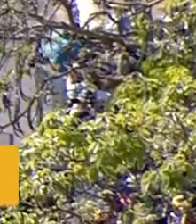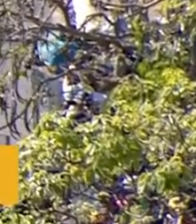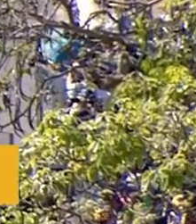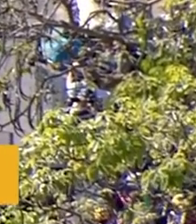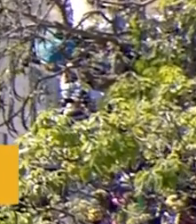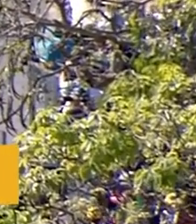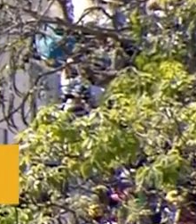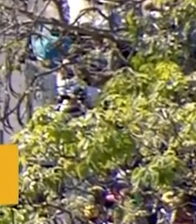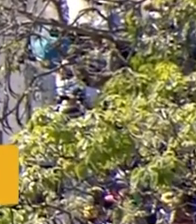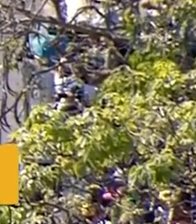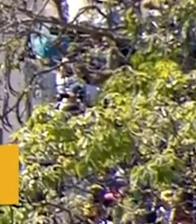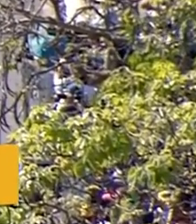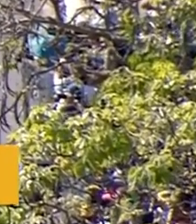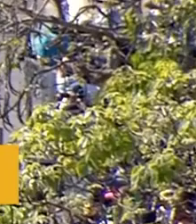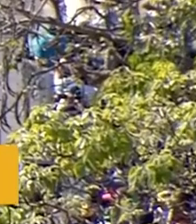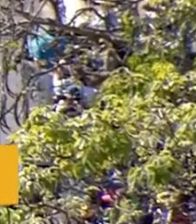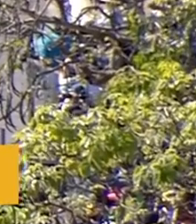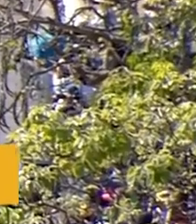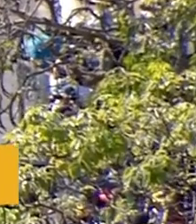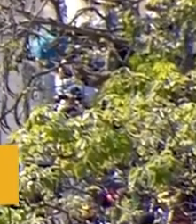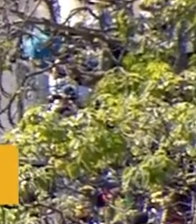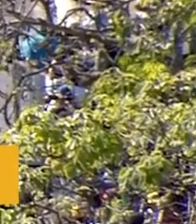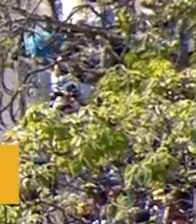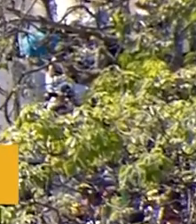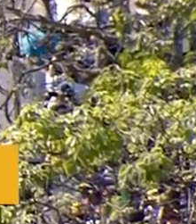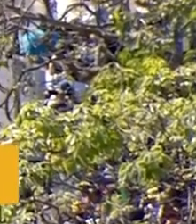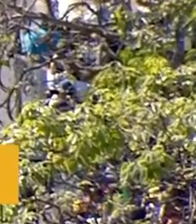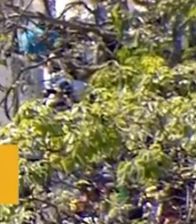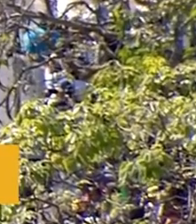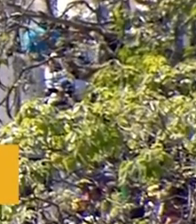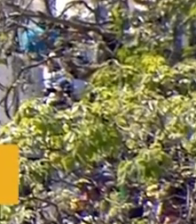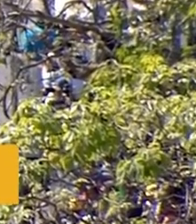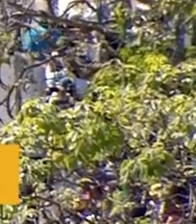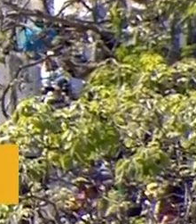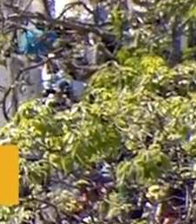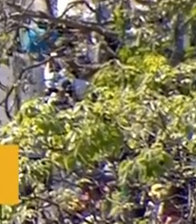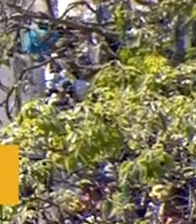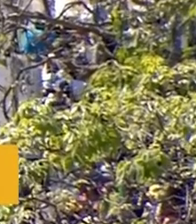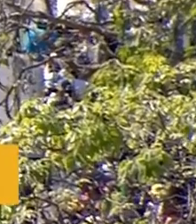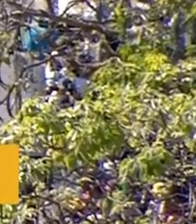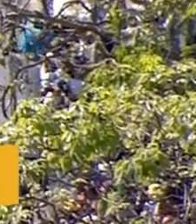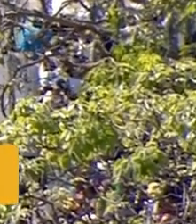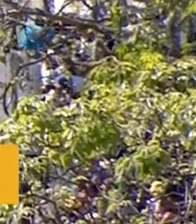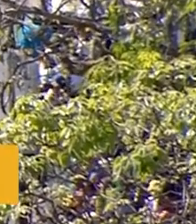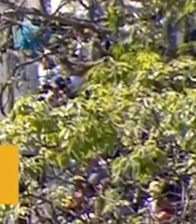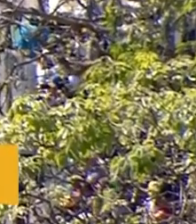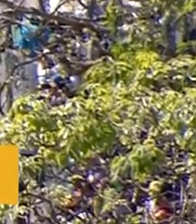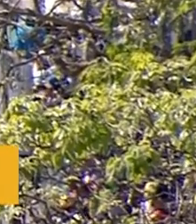Thank you.